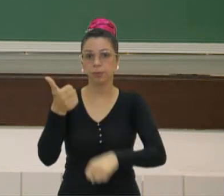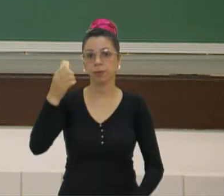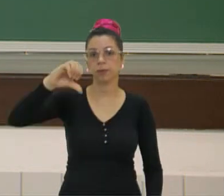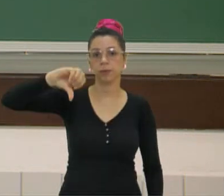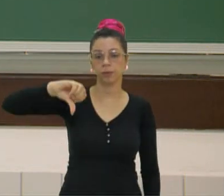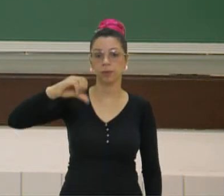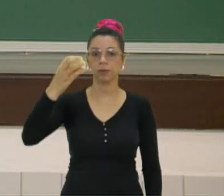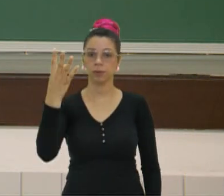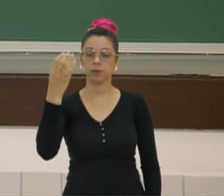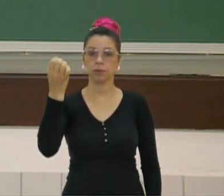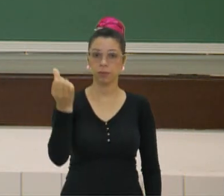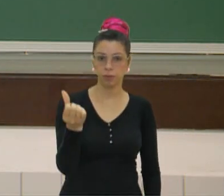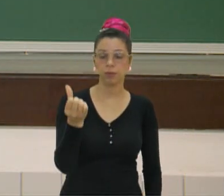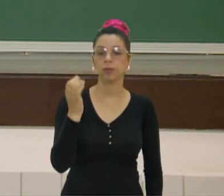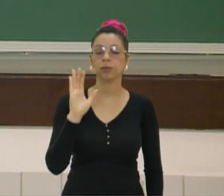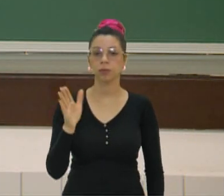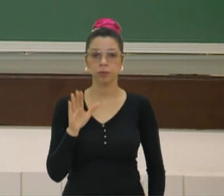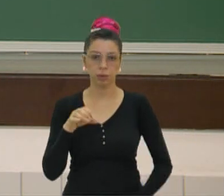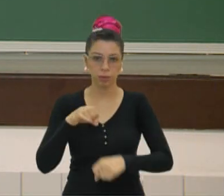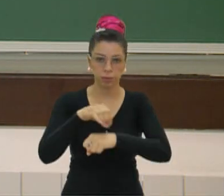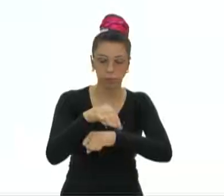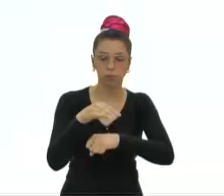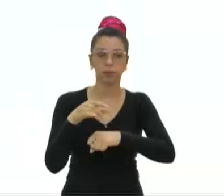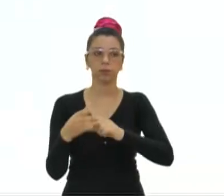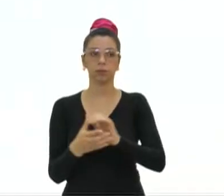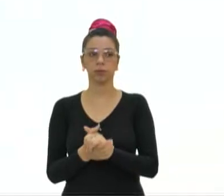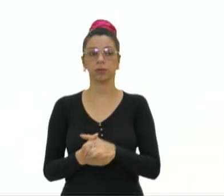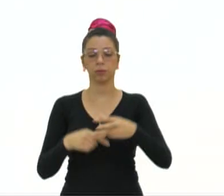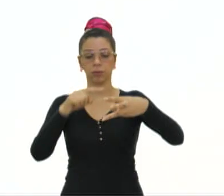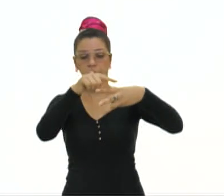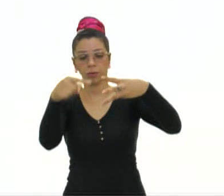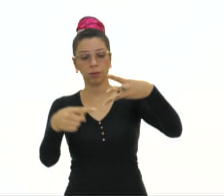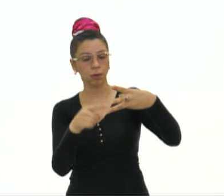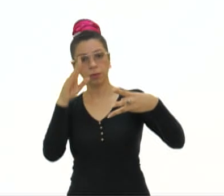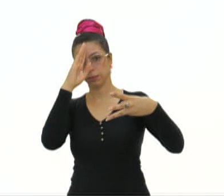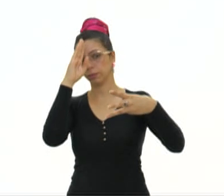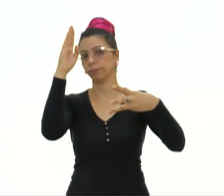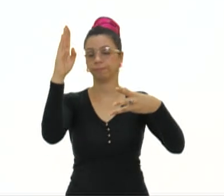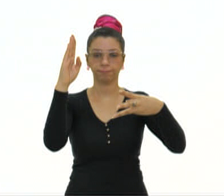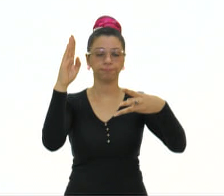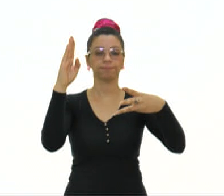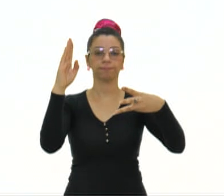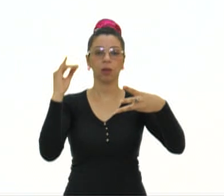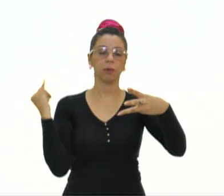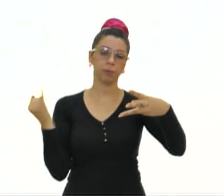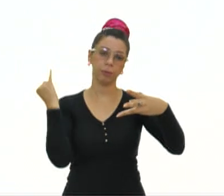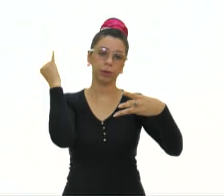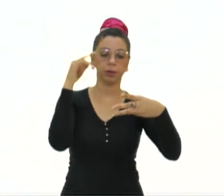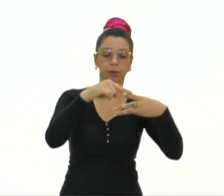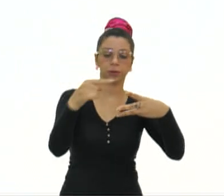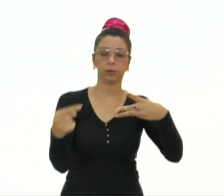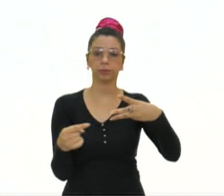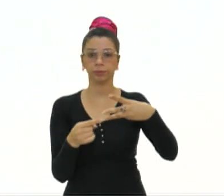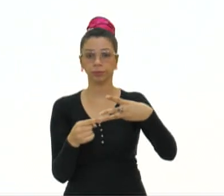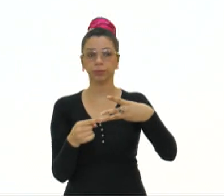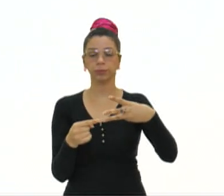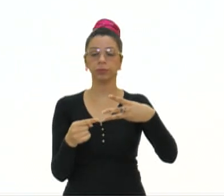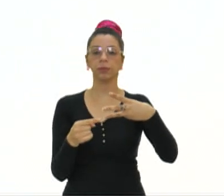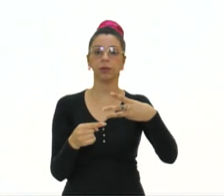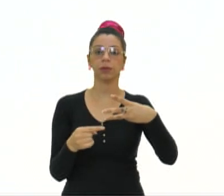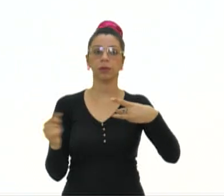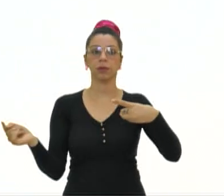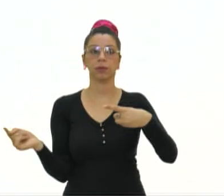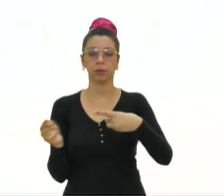46, como o professor havia comentado, de 3 itens fundamentais para entendermos o Dutra, né? Ela é a primeira que